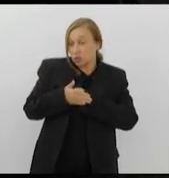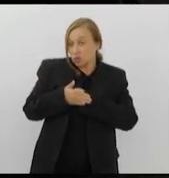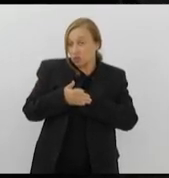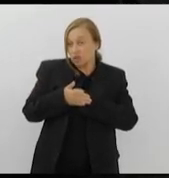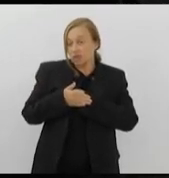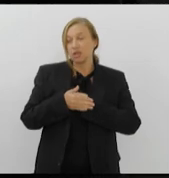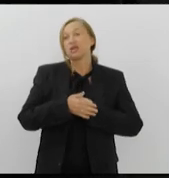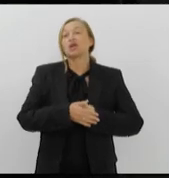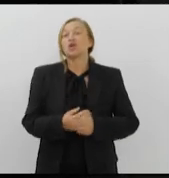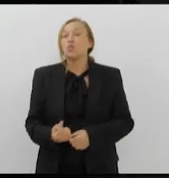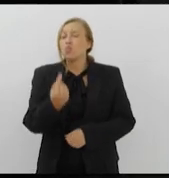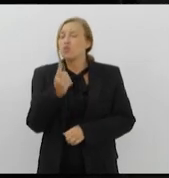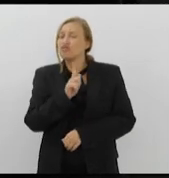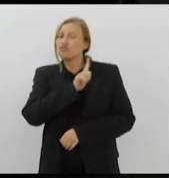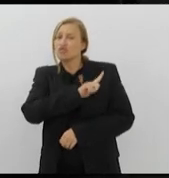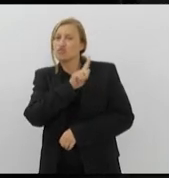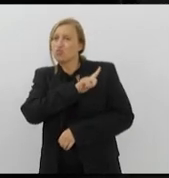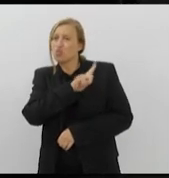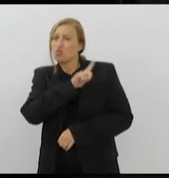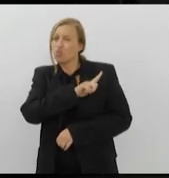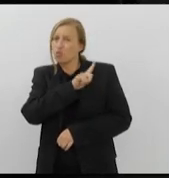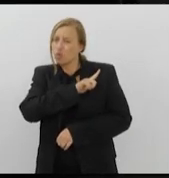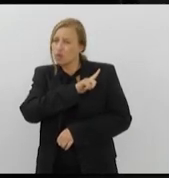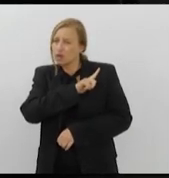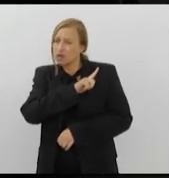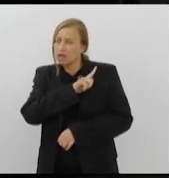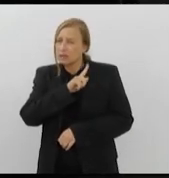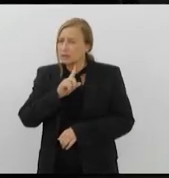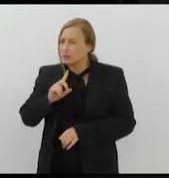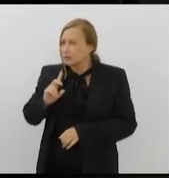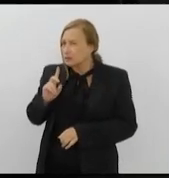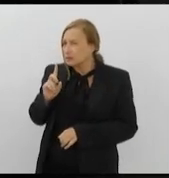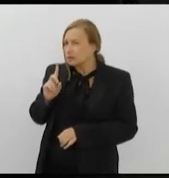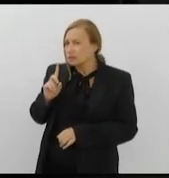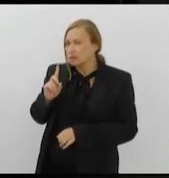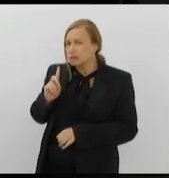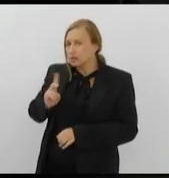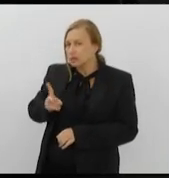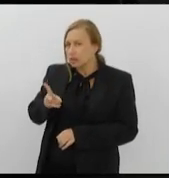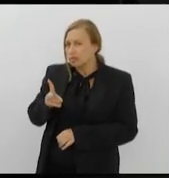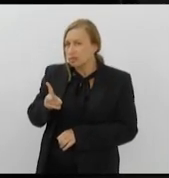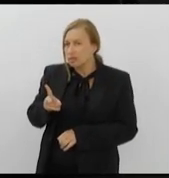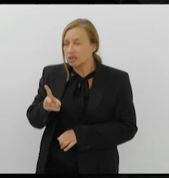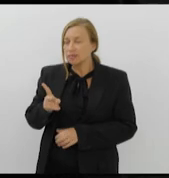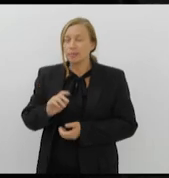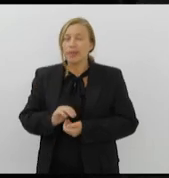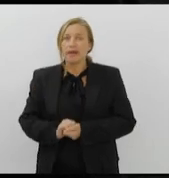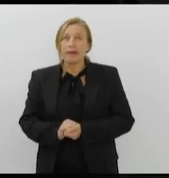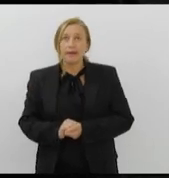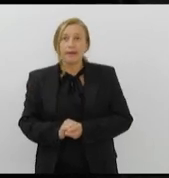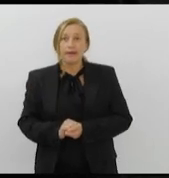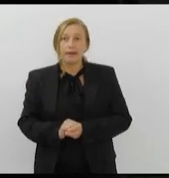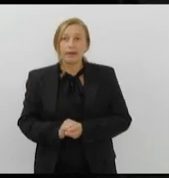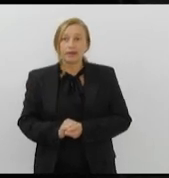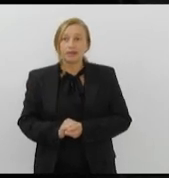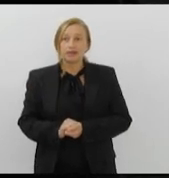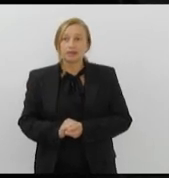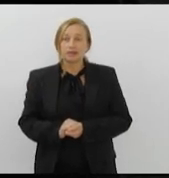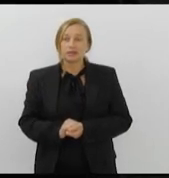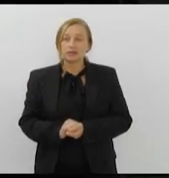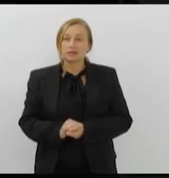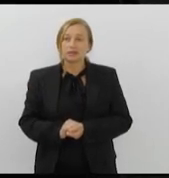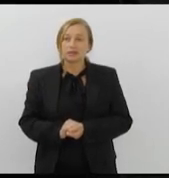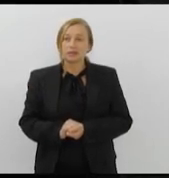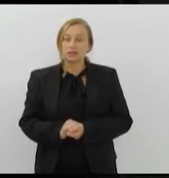Presidente, uma gestora que a todo momento está nas páginas